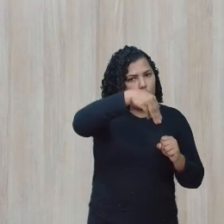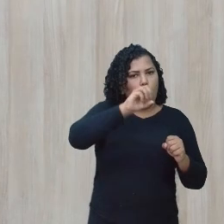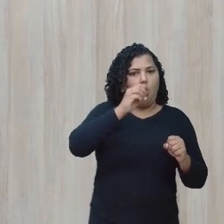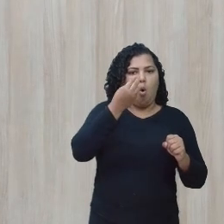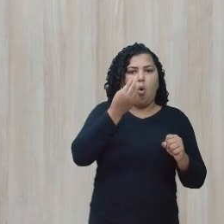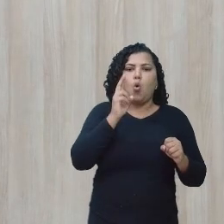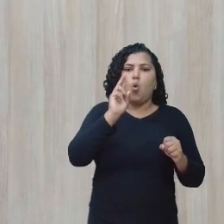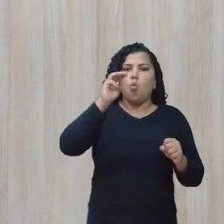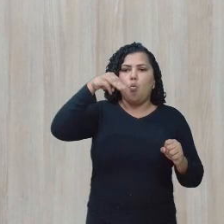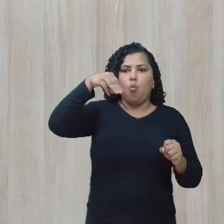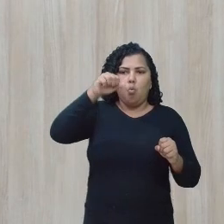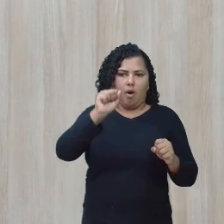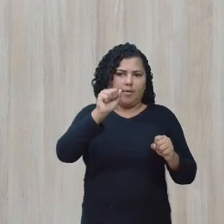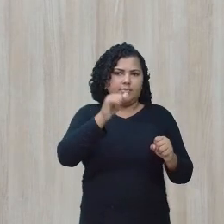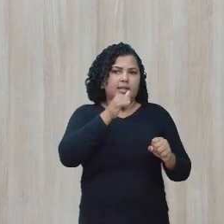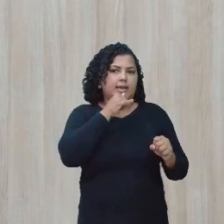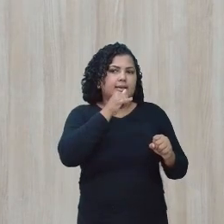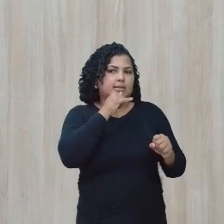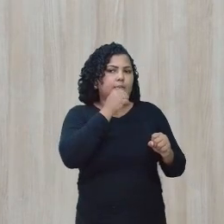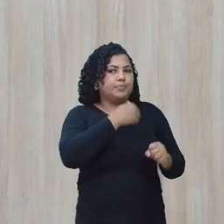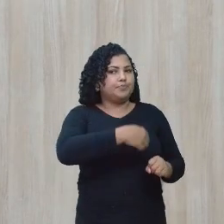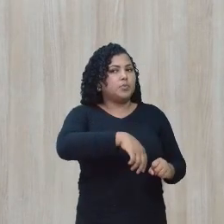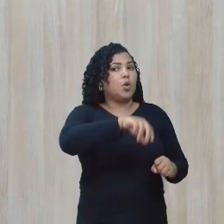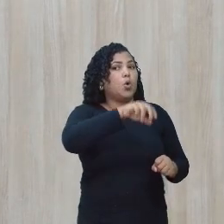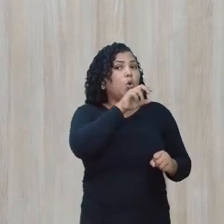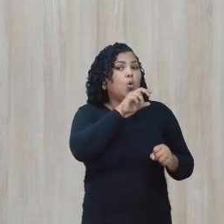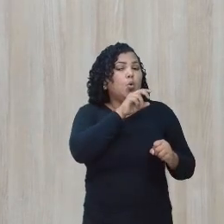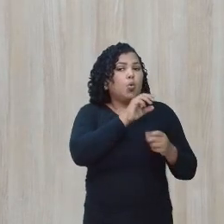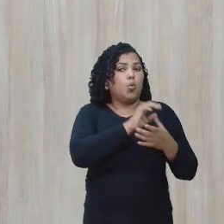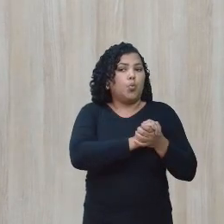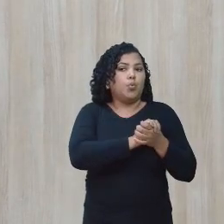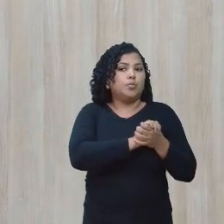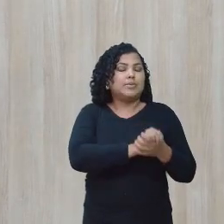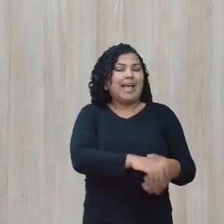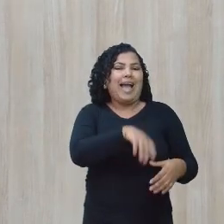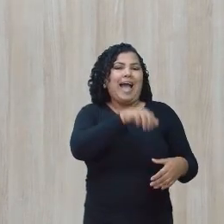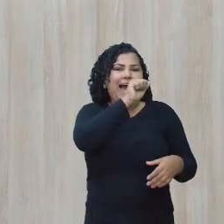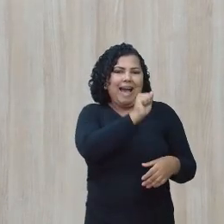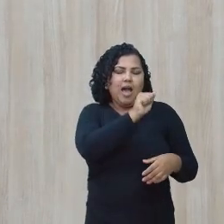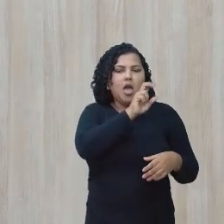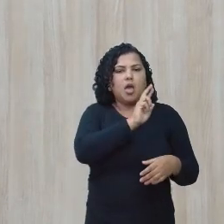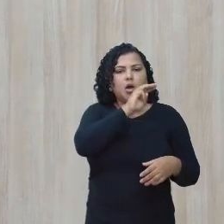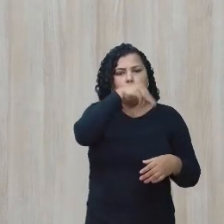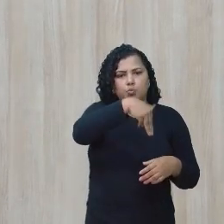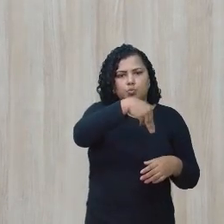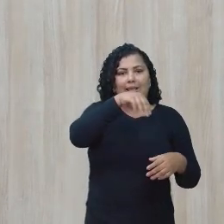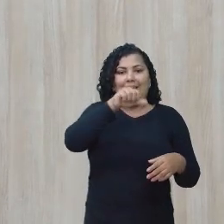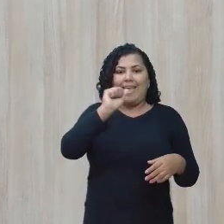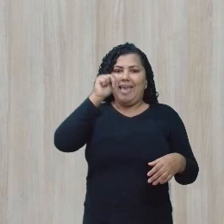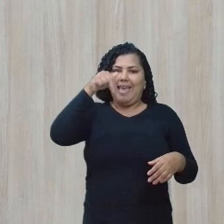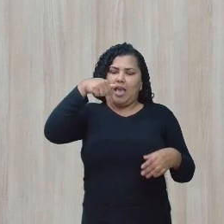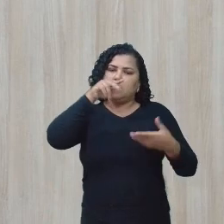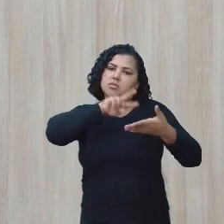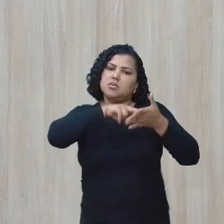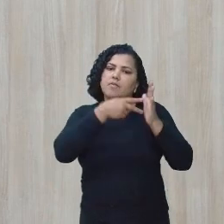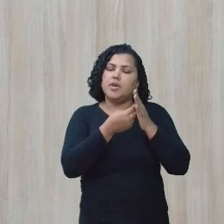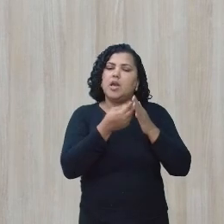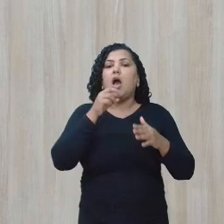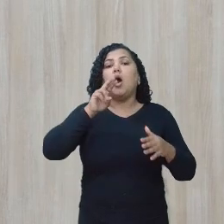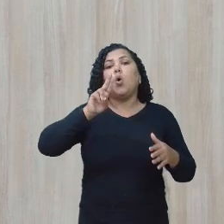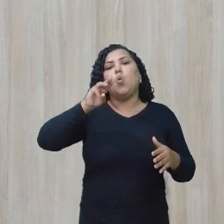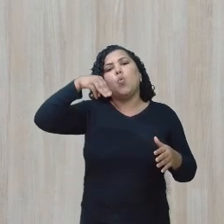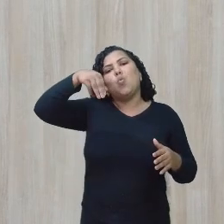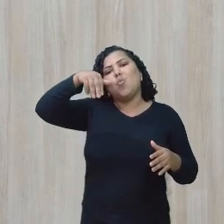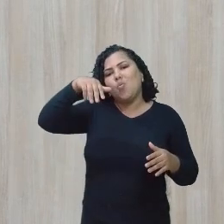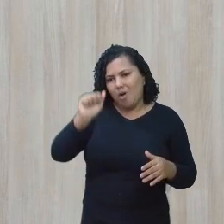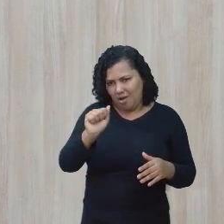com consoantes, ou an para palavras que começam com vogais. Esse a, tanto você pode dizer a mesmo, igual ao português, como